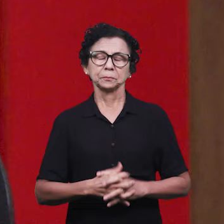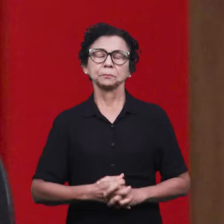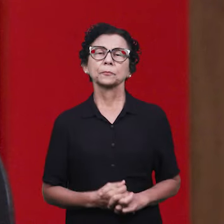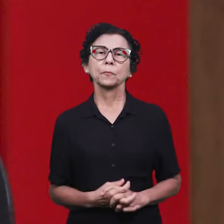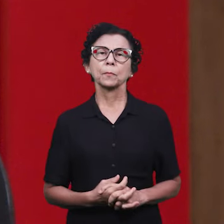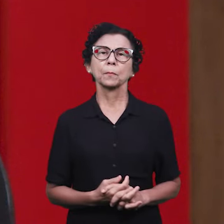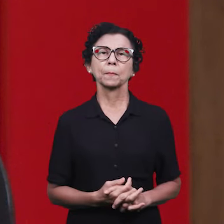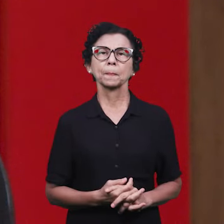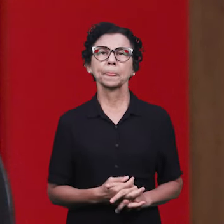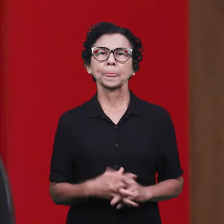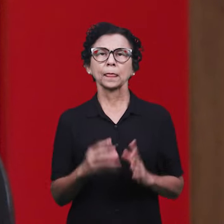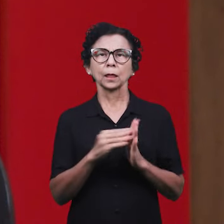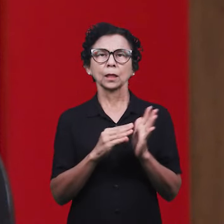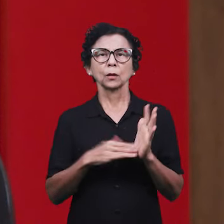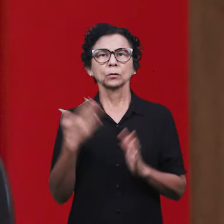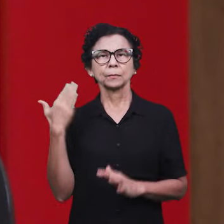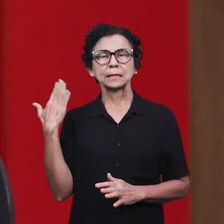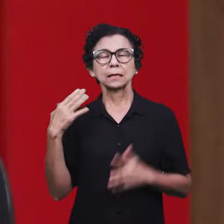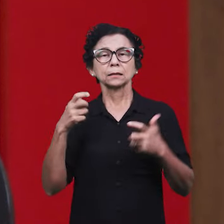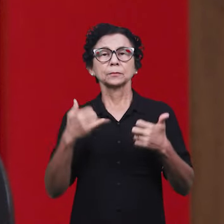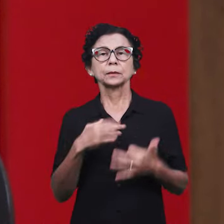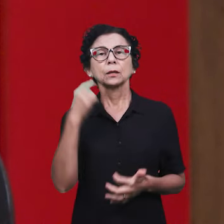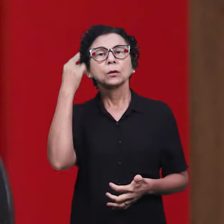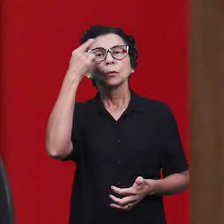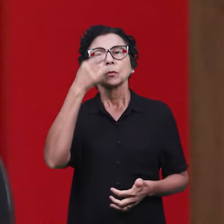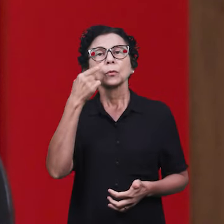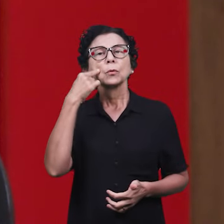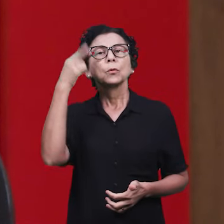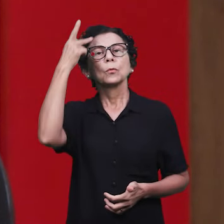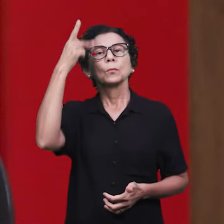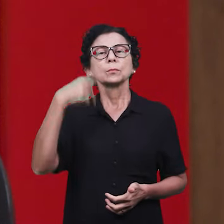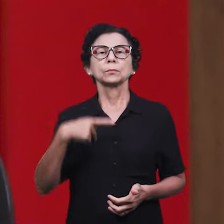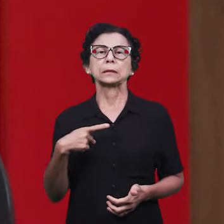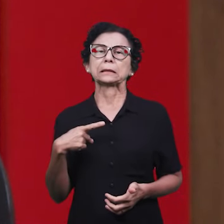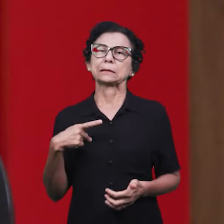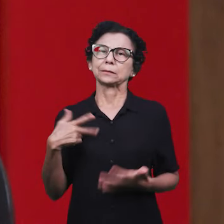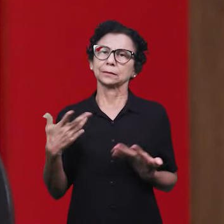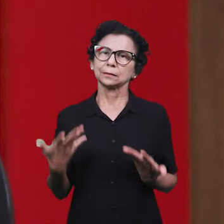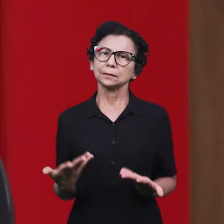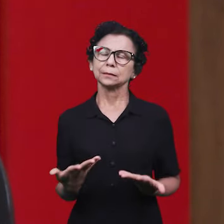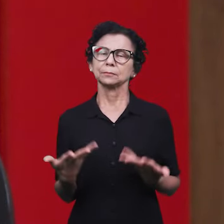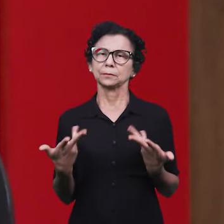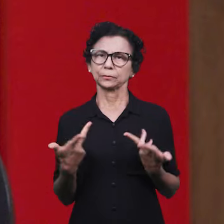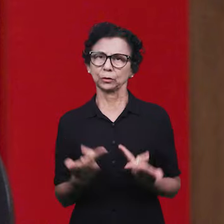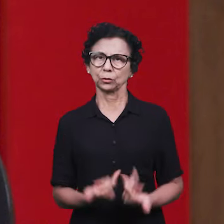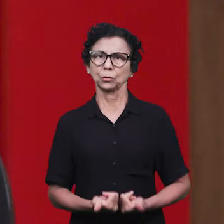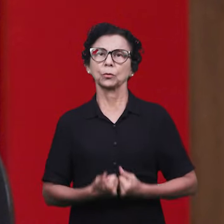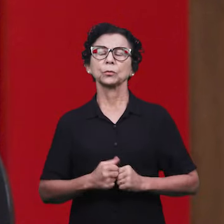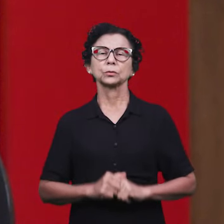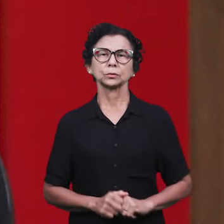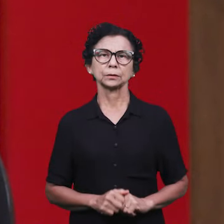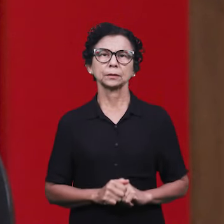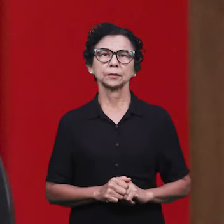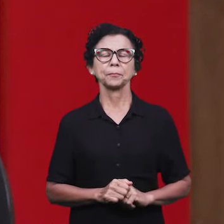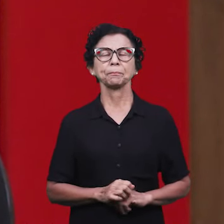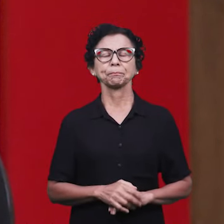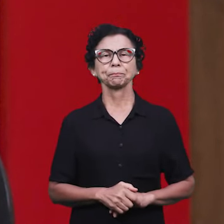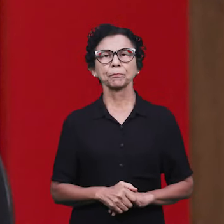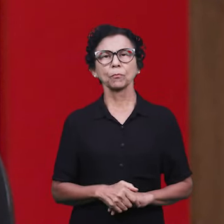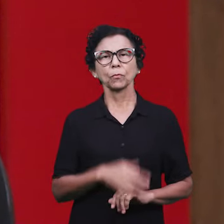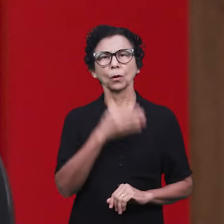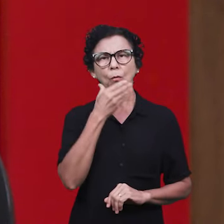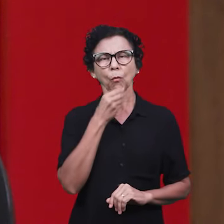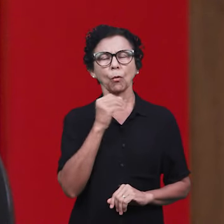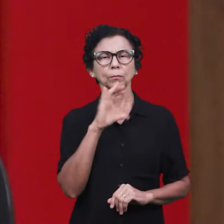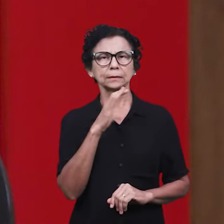nós falamos aqui do olho humano. Né? O olho humano é algo extraordinário. Né? Darwin, até quando mencionou